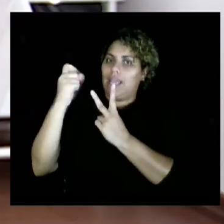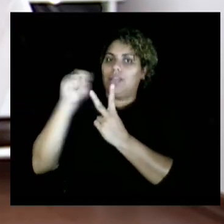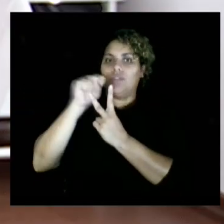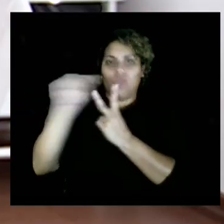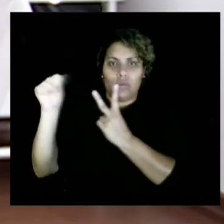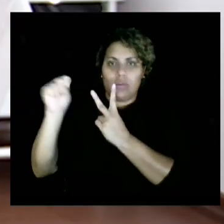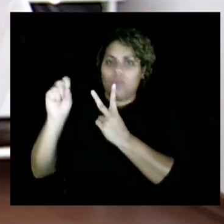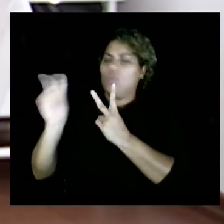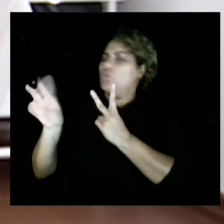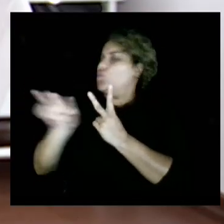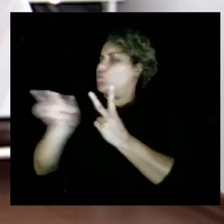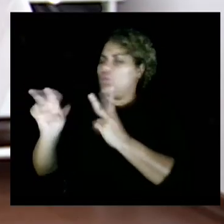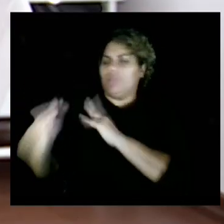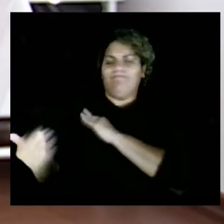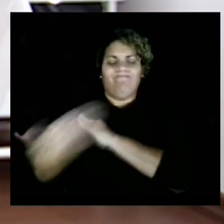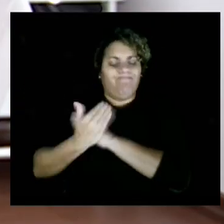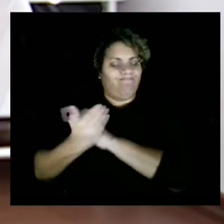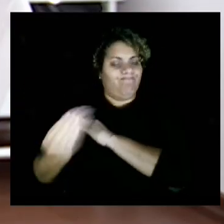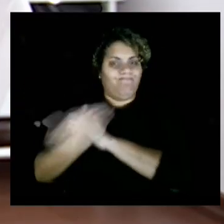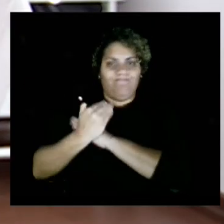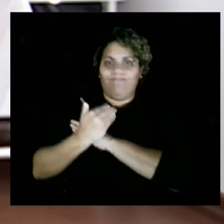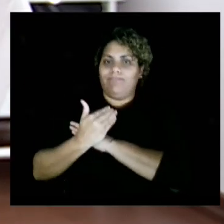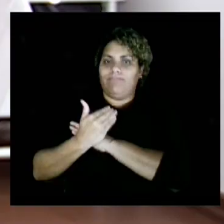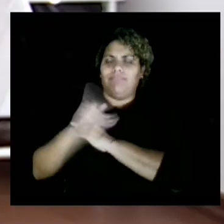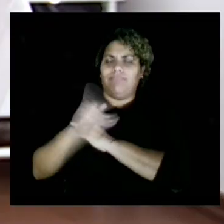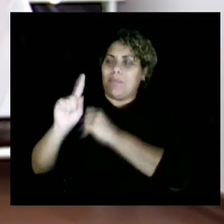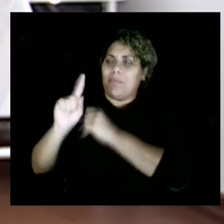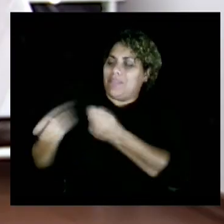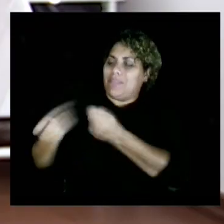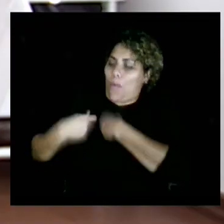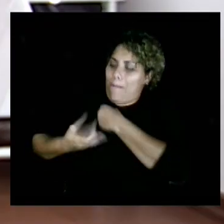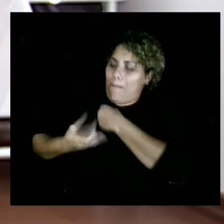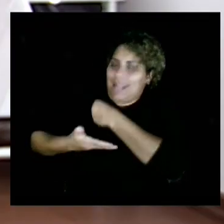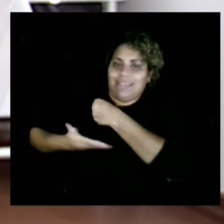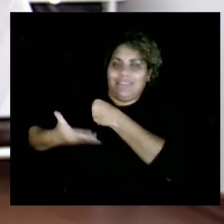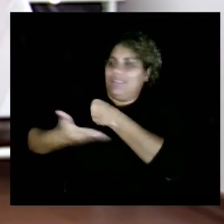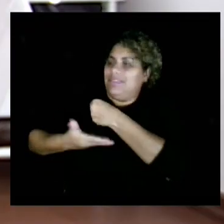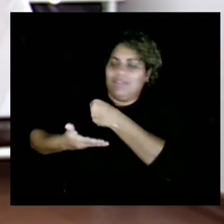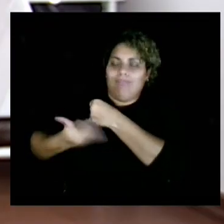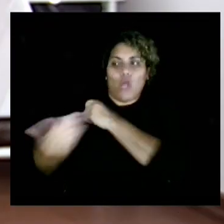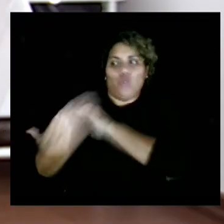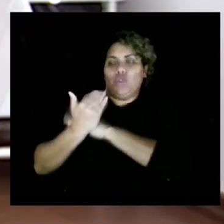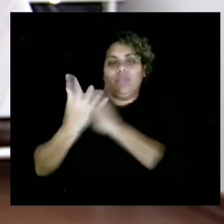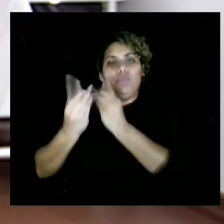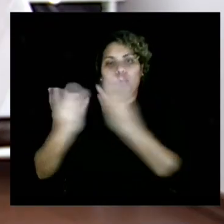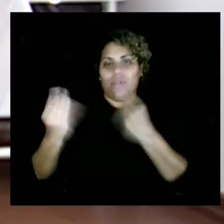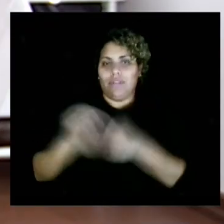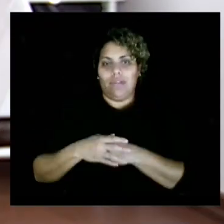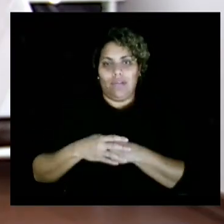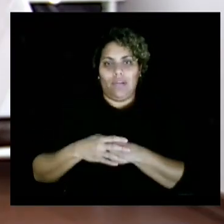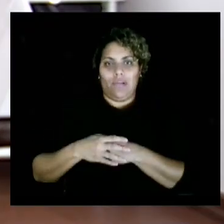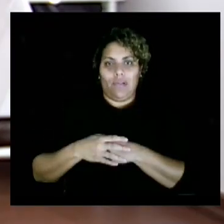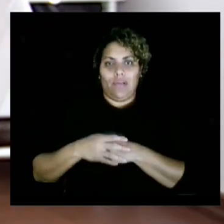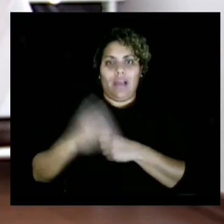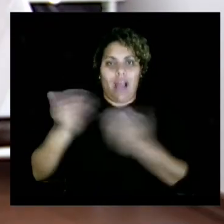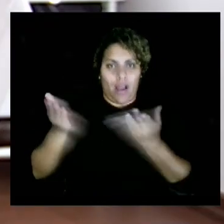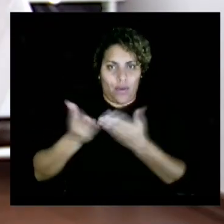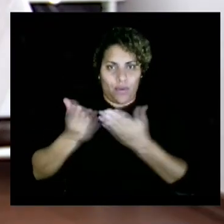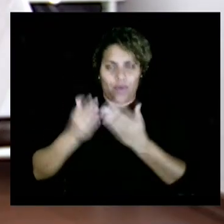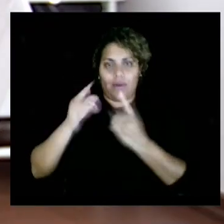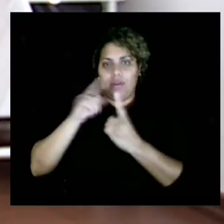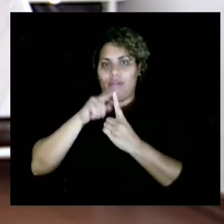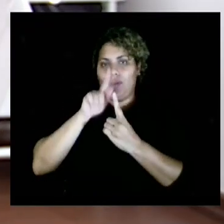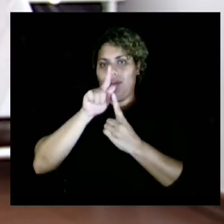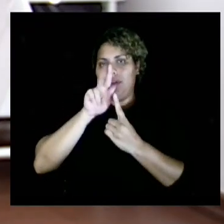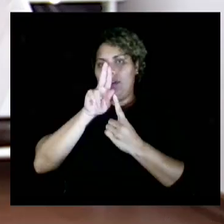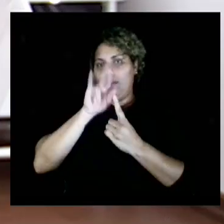são a base mesmo, que me ajudam. Agora o Guilherme estuda à tarde, que é